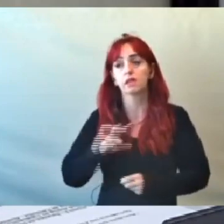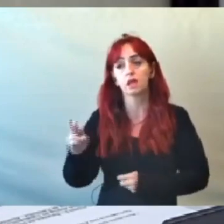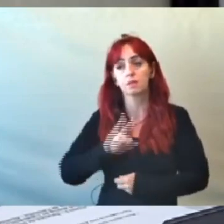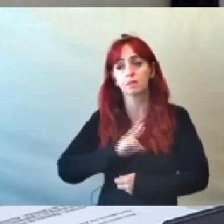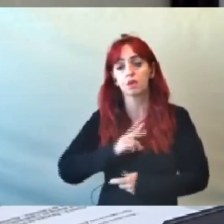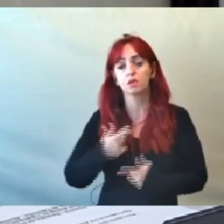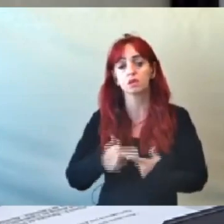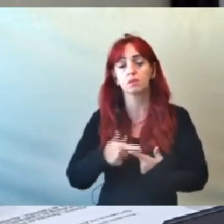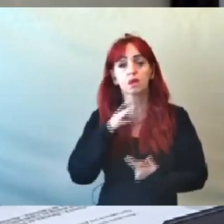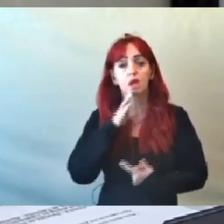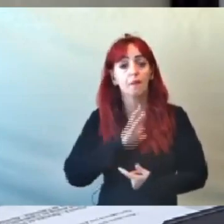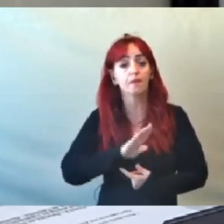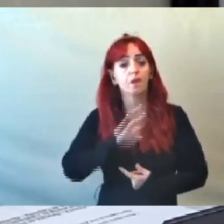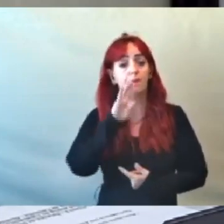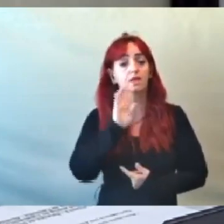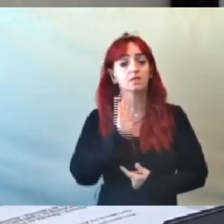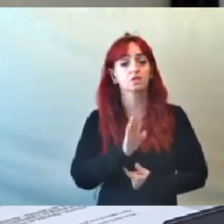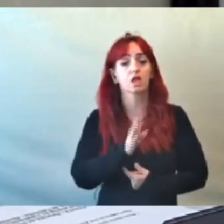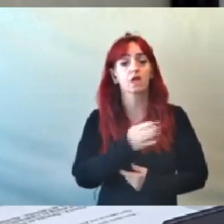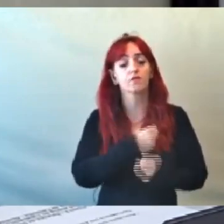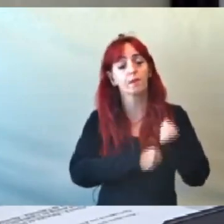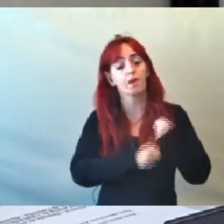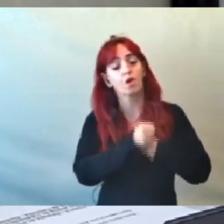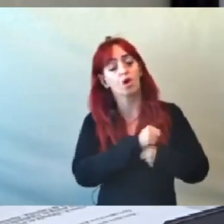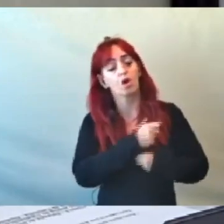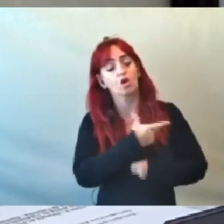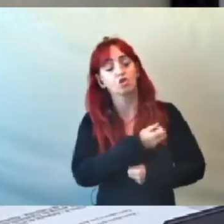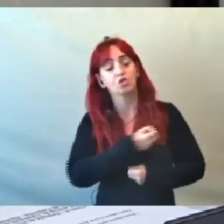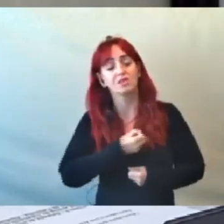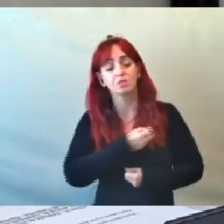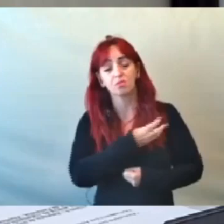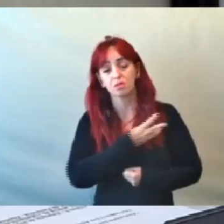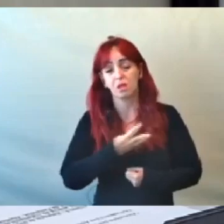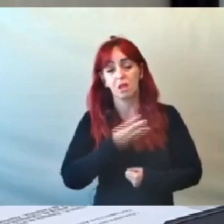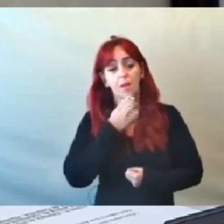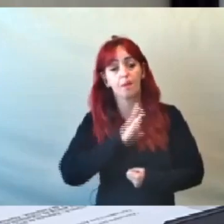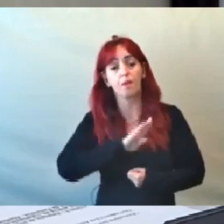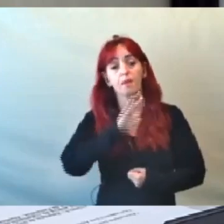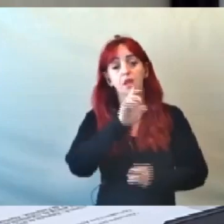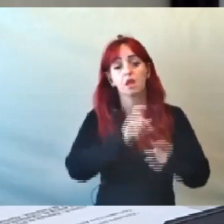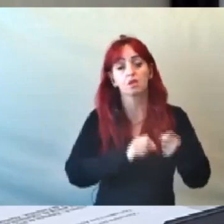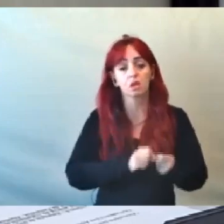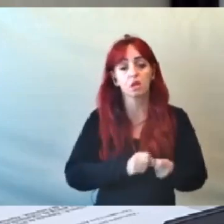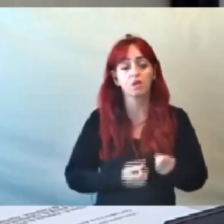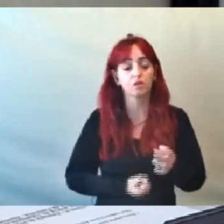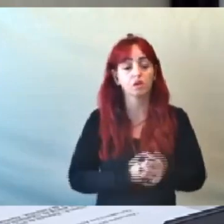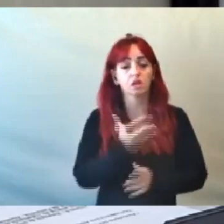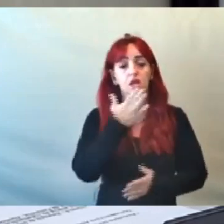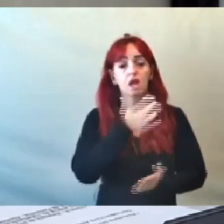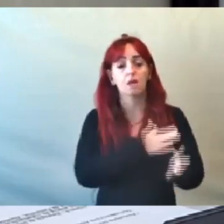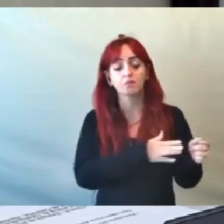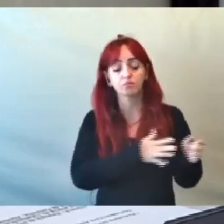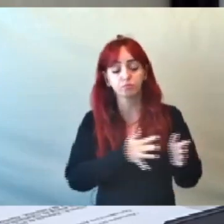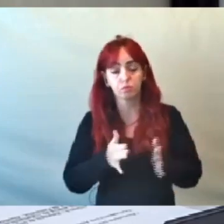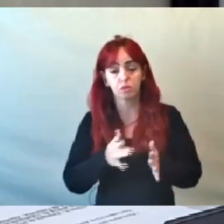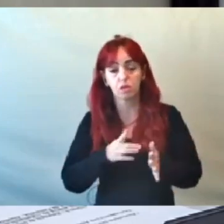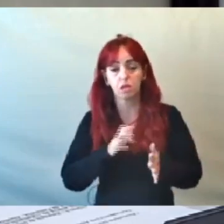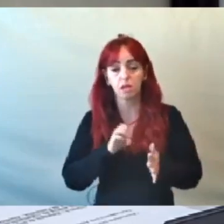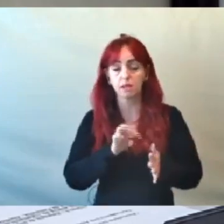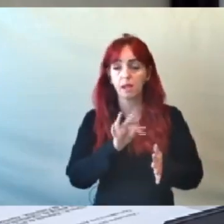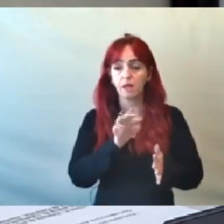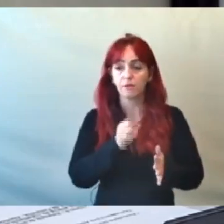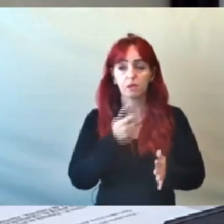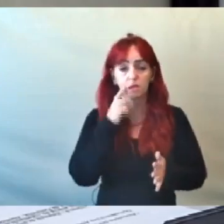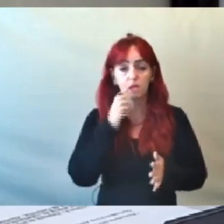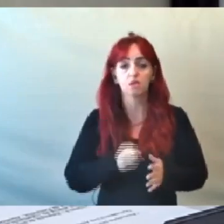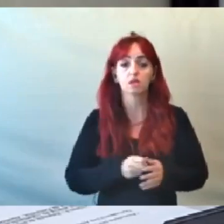postas em 2003, quando lá foi instalada uma ETAF, que era uma estação de tratamento de águas fluviais como